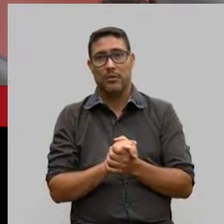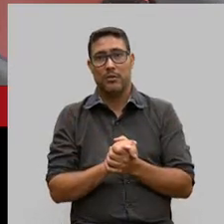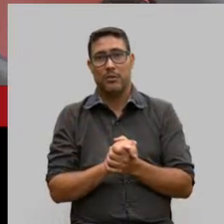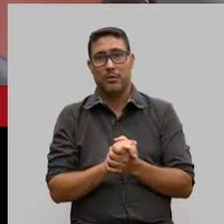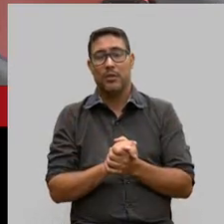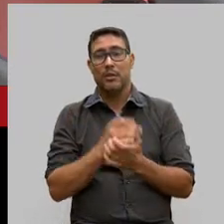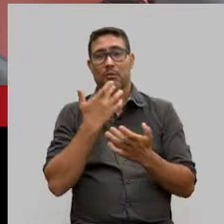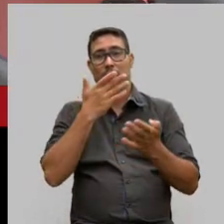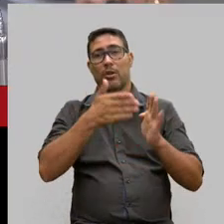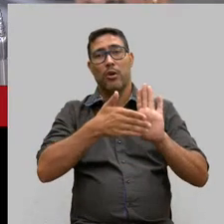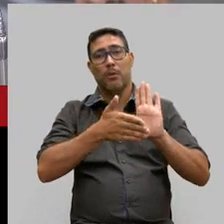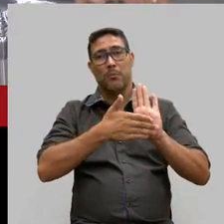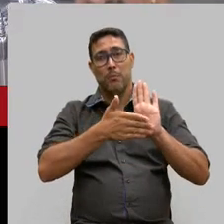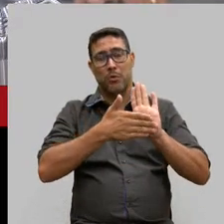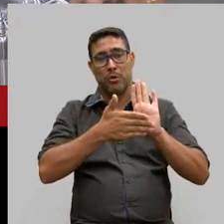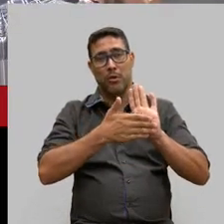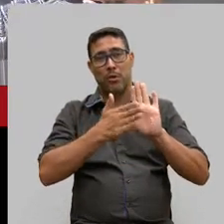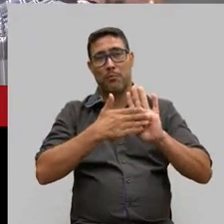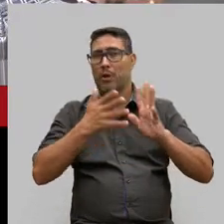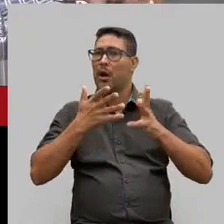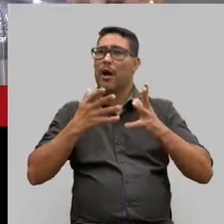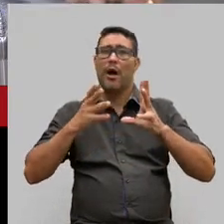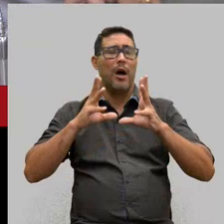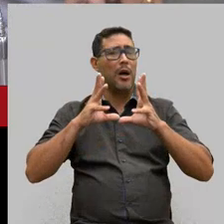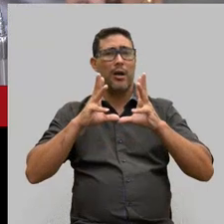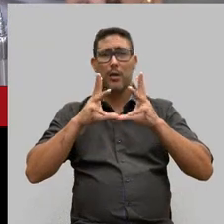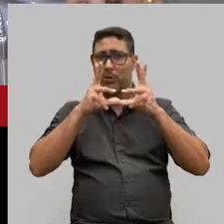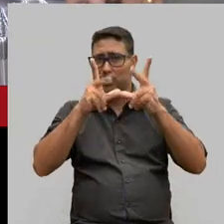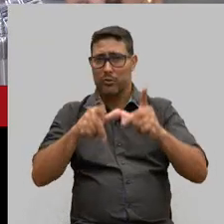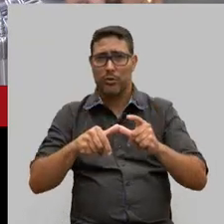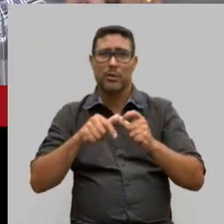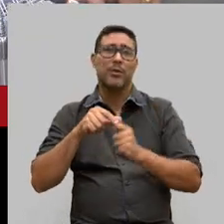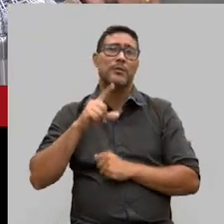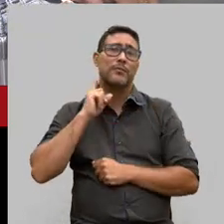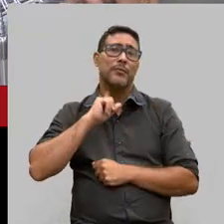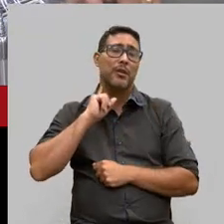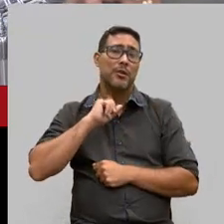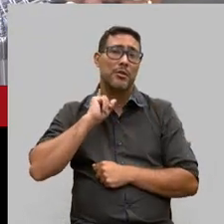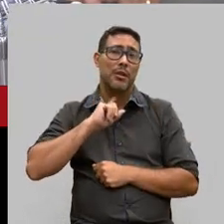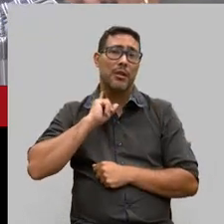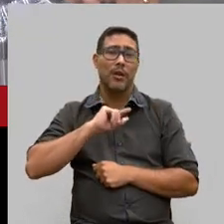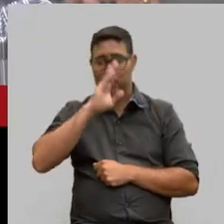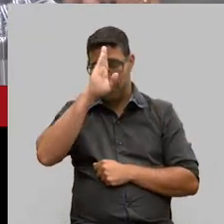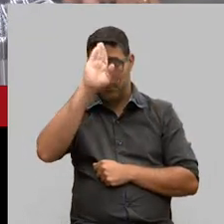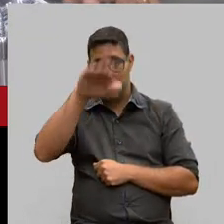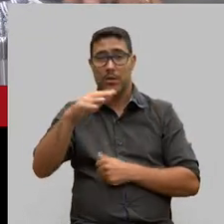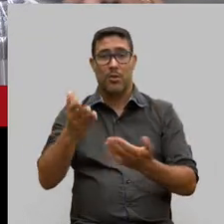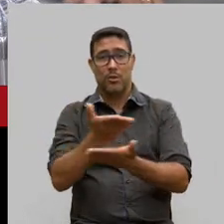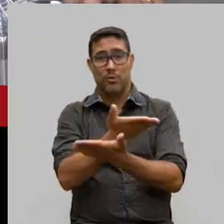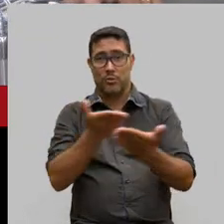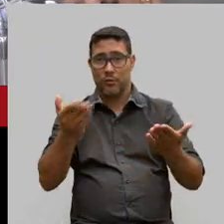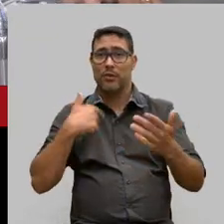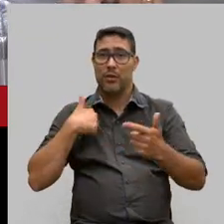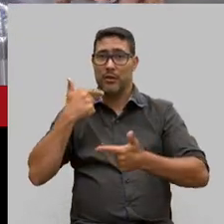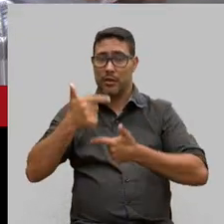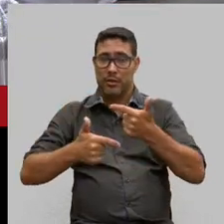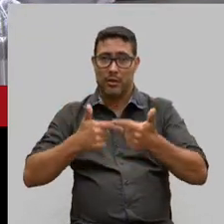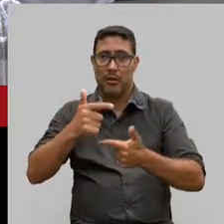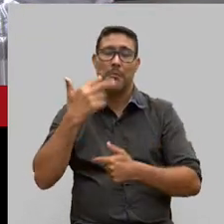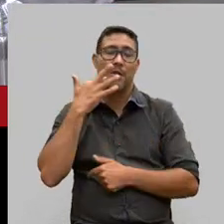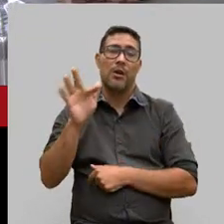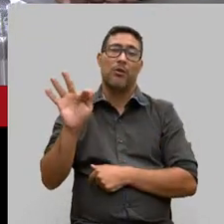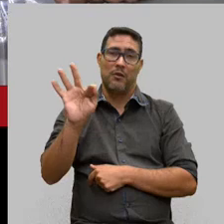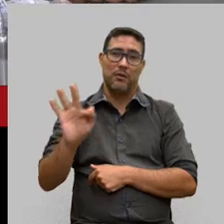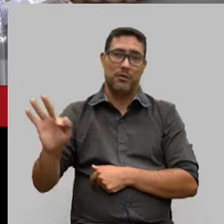propor né a todos a todo a toda Minas Gerais e principalmente a vocês que trabalham com faculdades gente